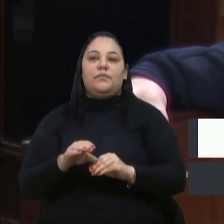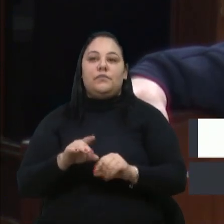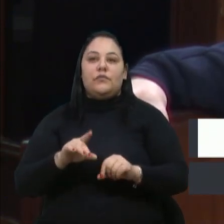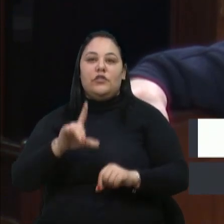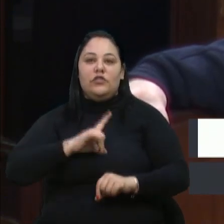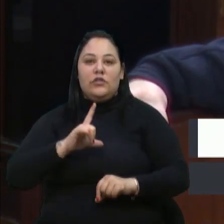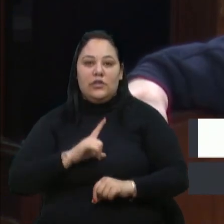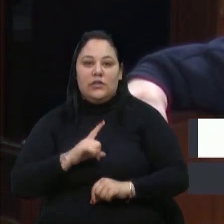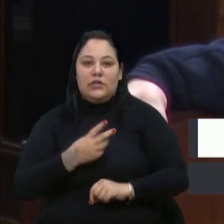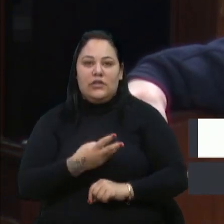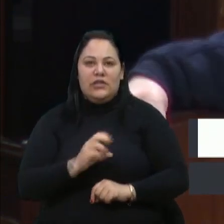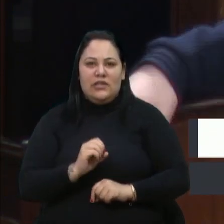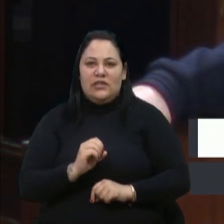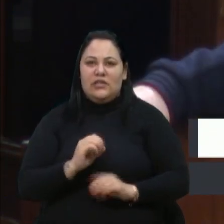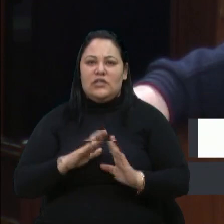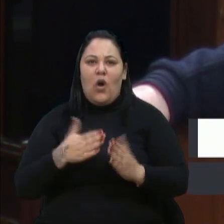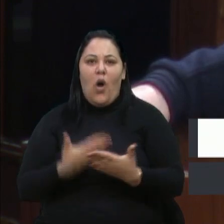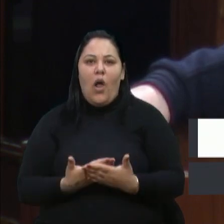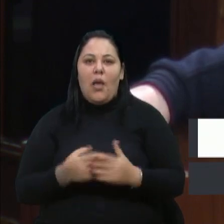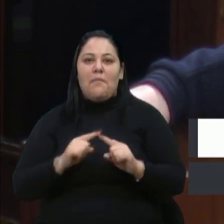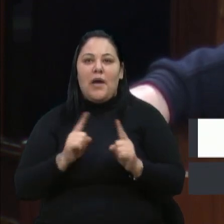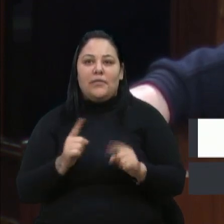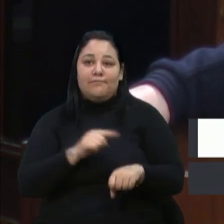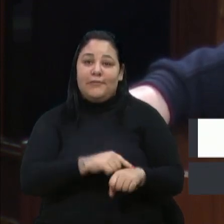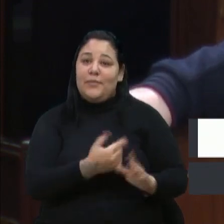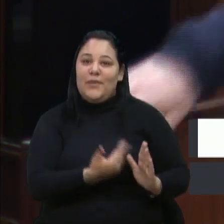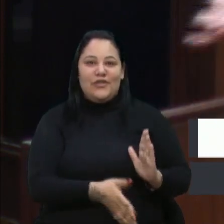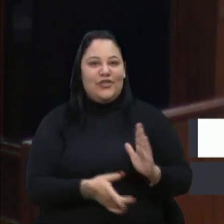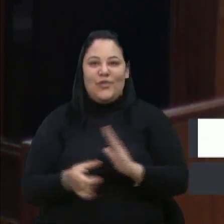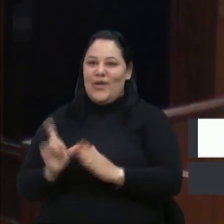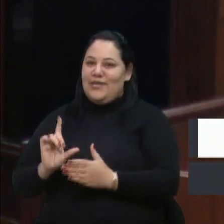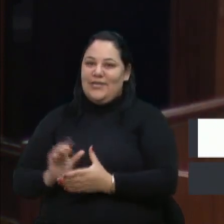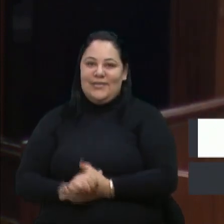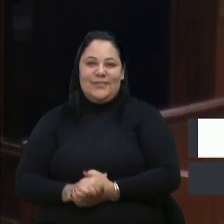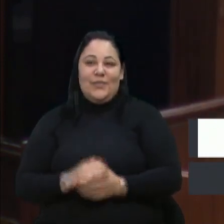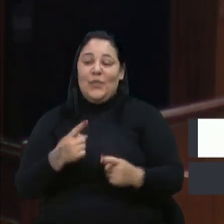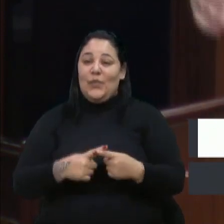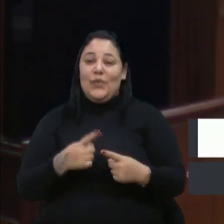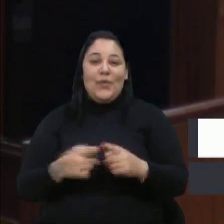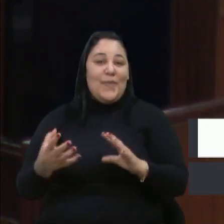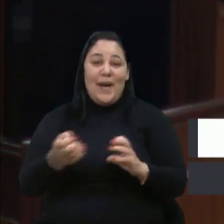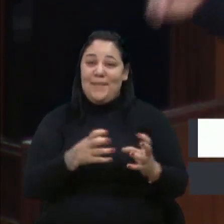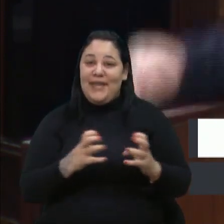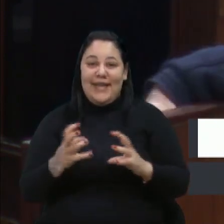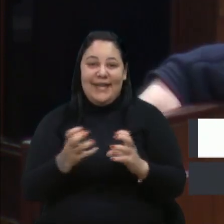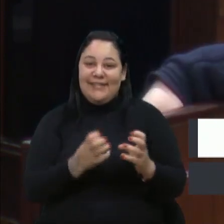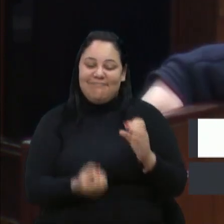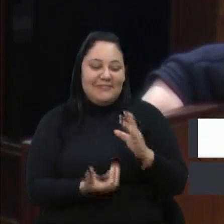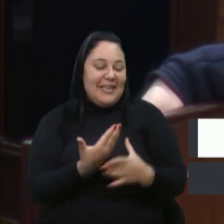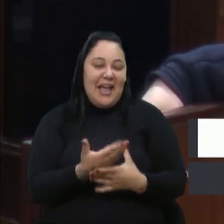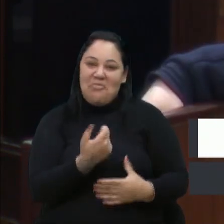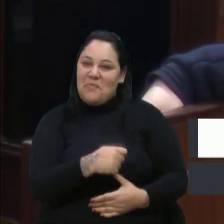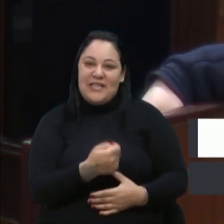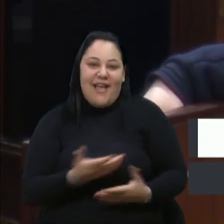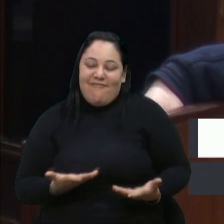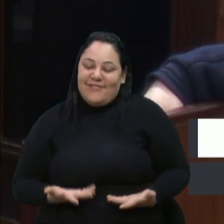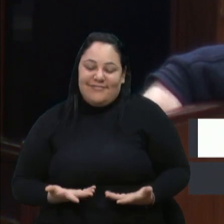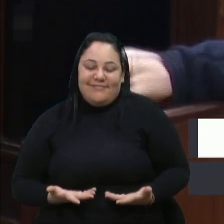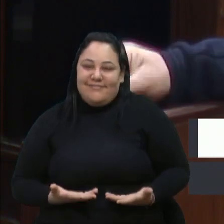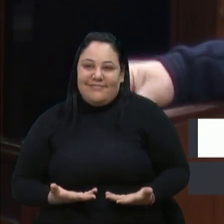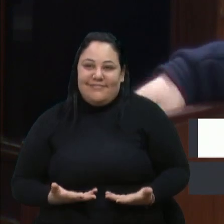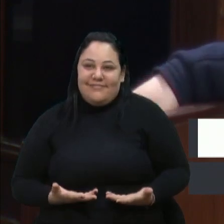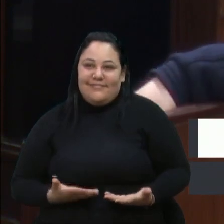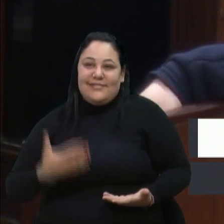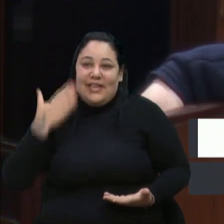outras áreas. Mas foi em tempo perdido, vereador Felipe, por um cabo de guerra que foi criado uma animosidade desnecessária. Eu sei